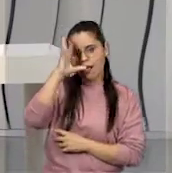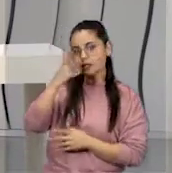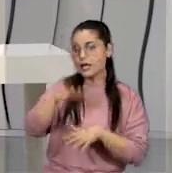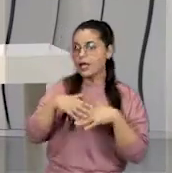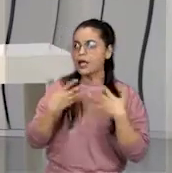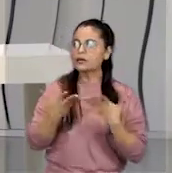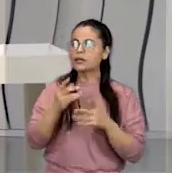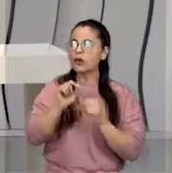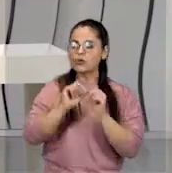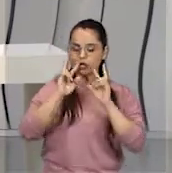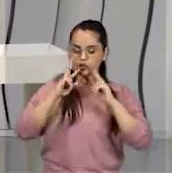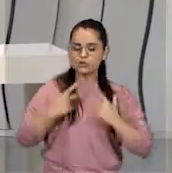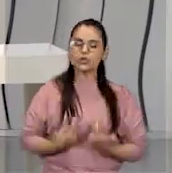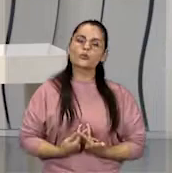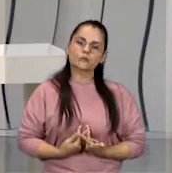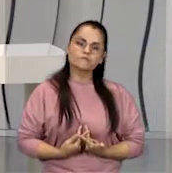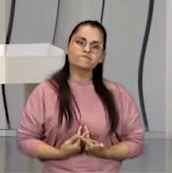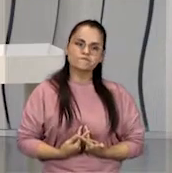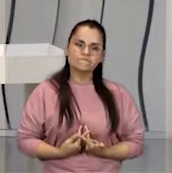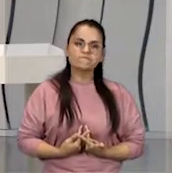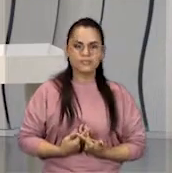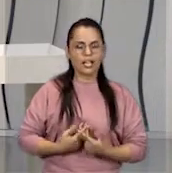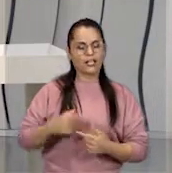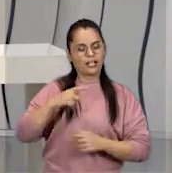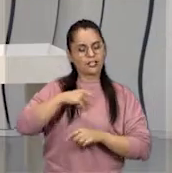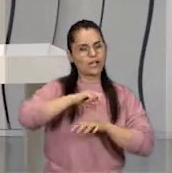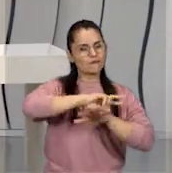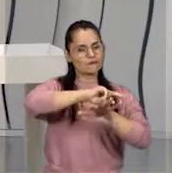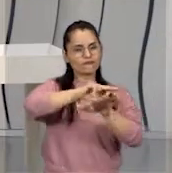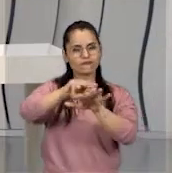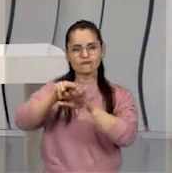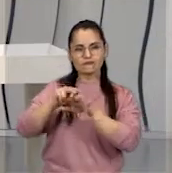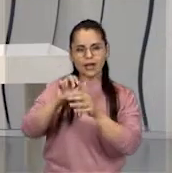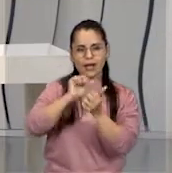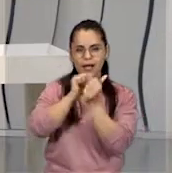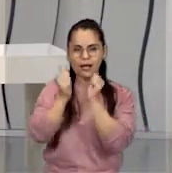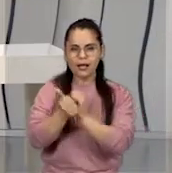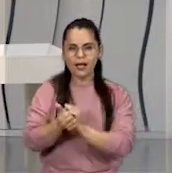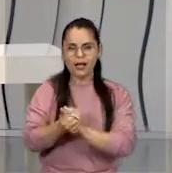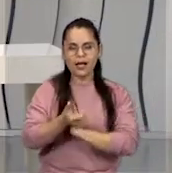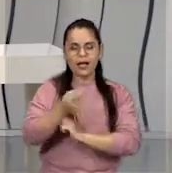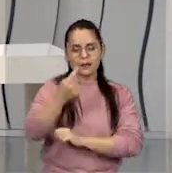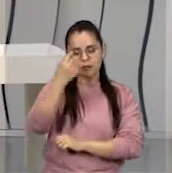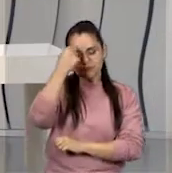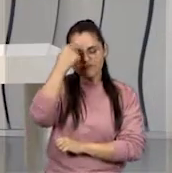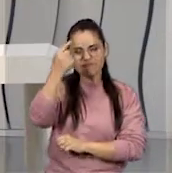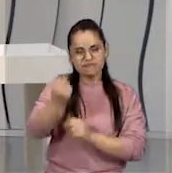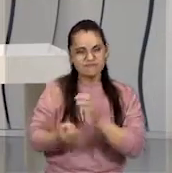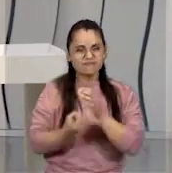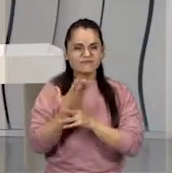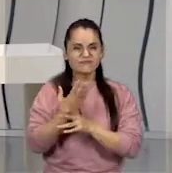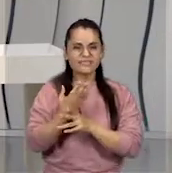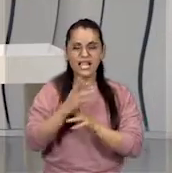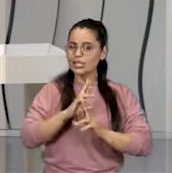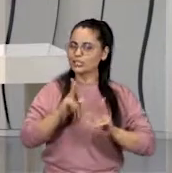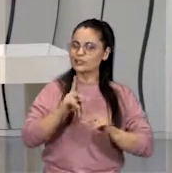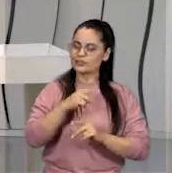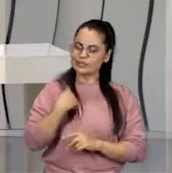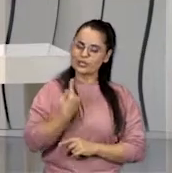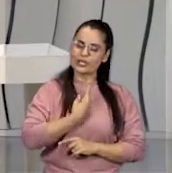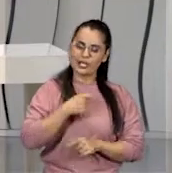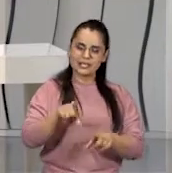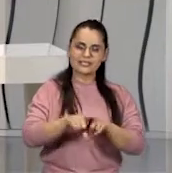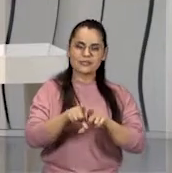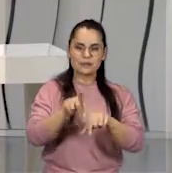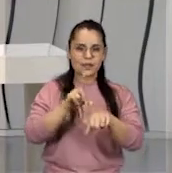Então, o ser humano é versátil, ele se adapta, ele é criativo e não é diferente com todos nós também